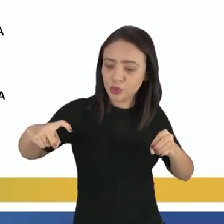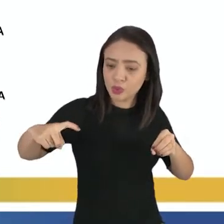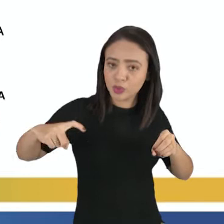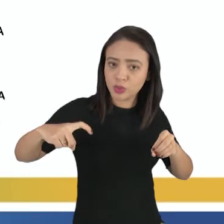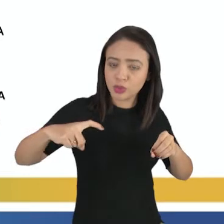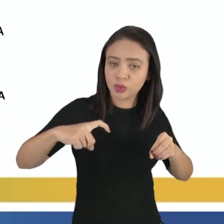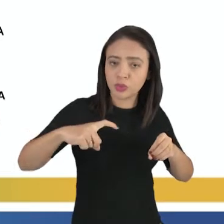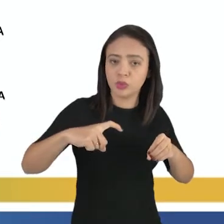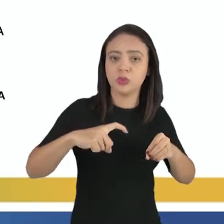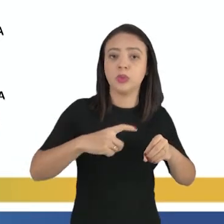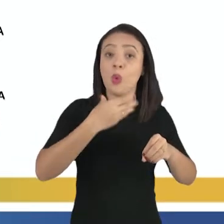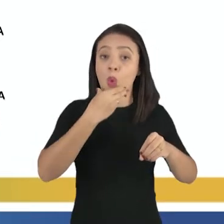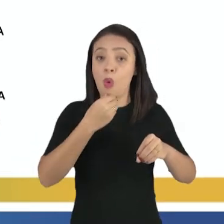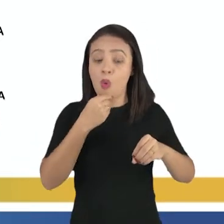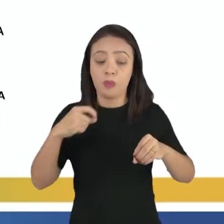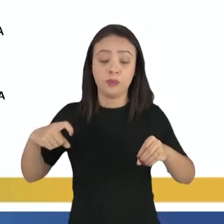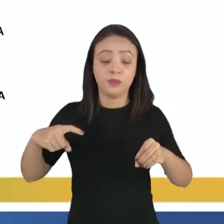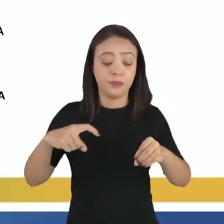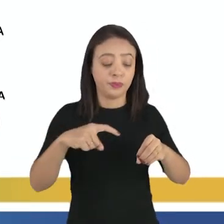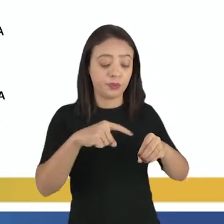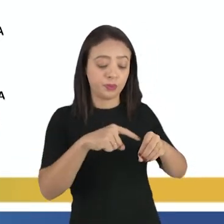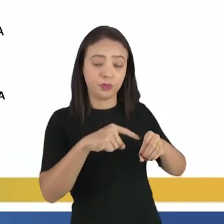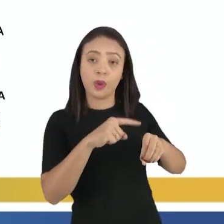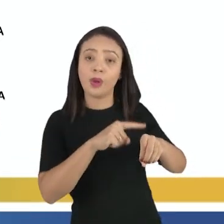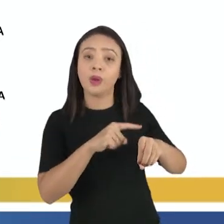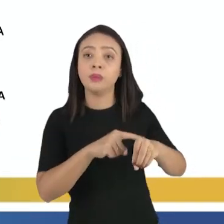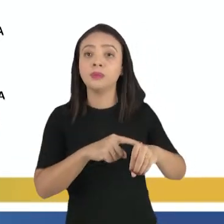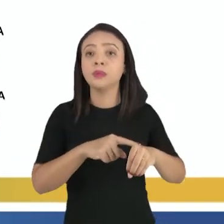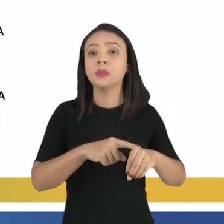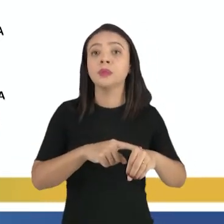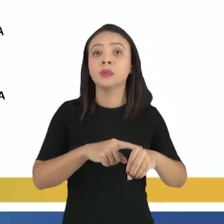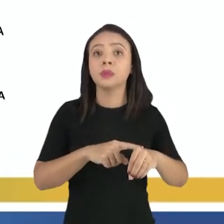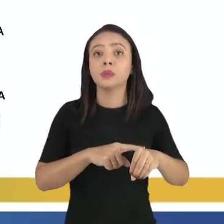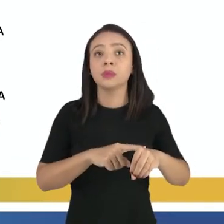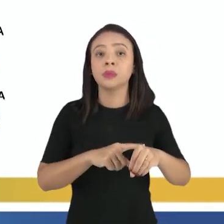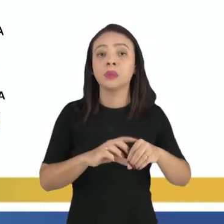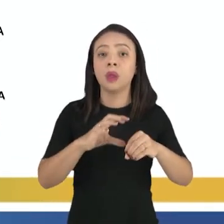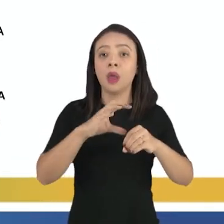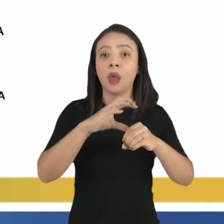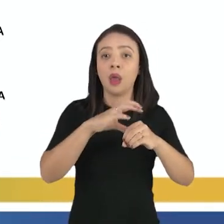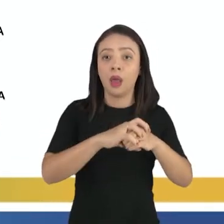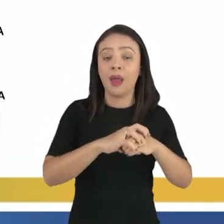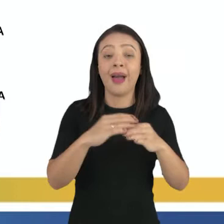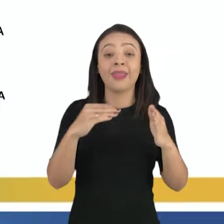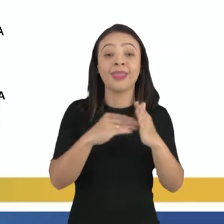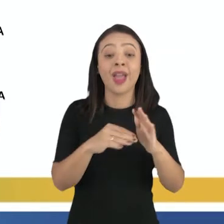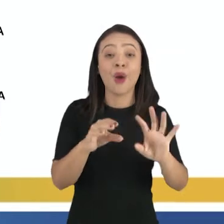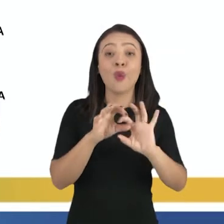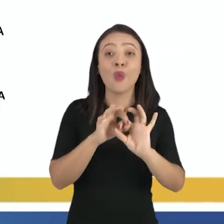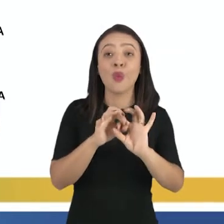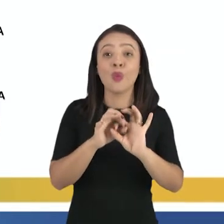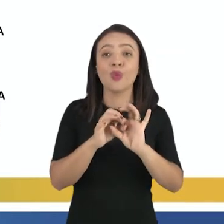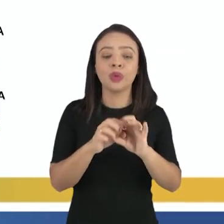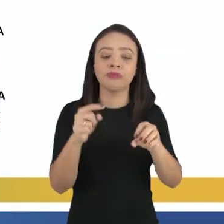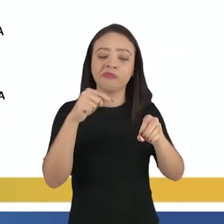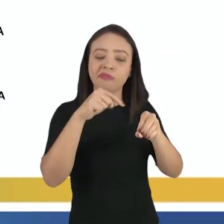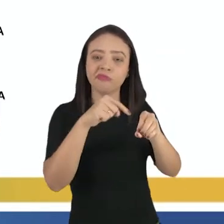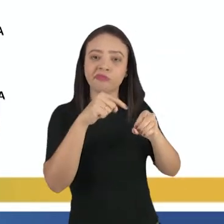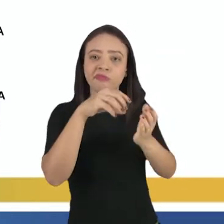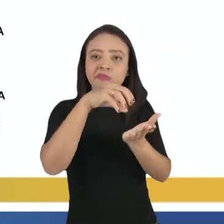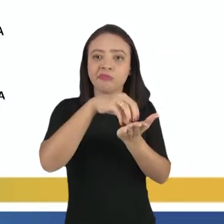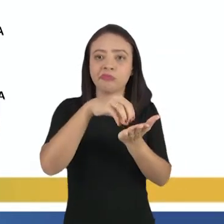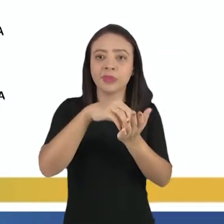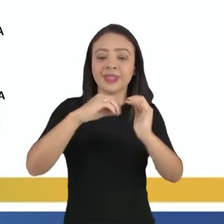o gameta masculino, com o ovócito secundário, até a fusão dos núcleos, ou seja, até o processo